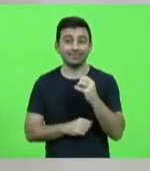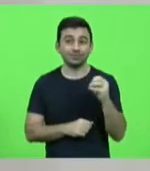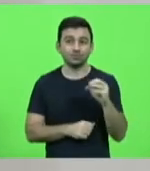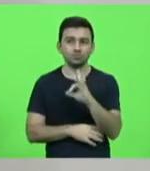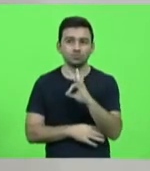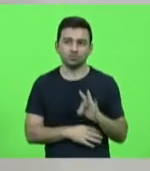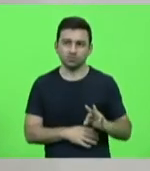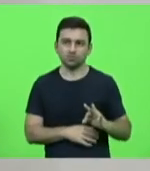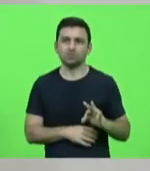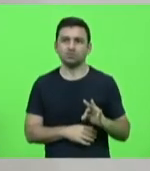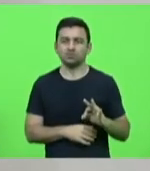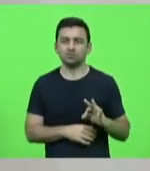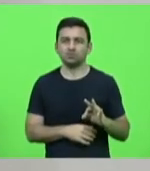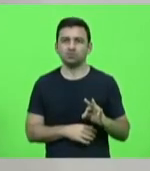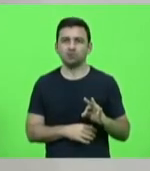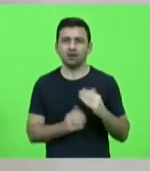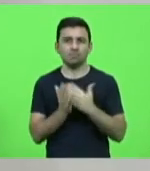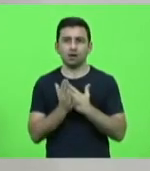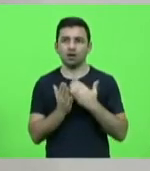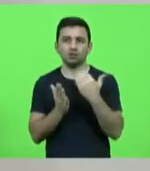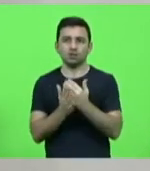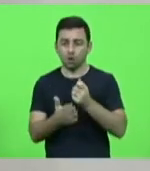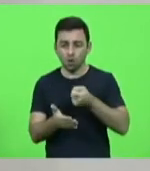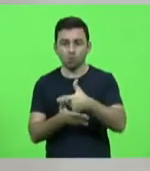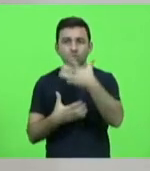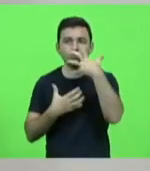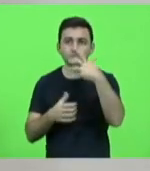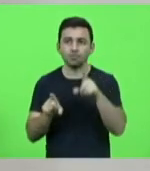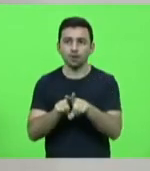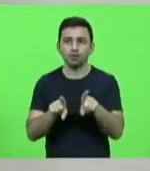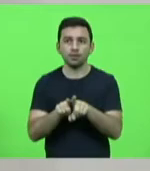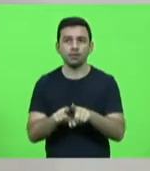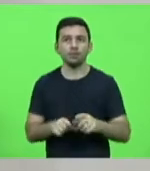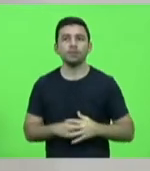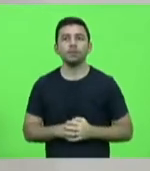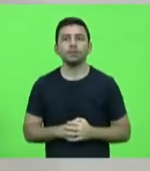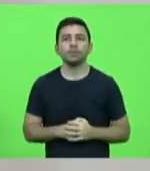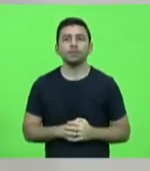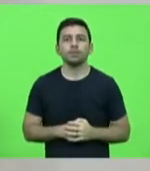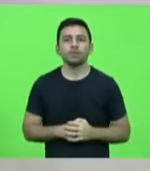300% na compra de respiradores.